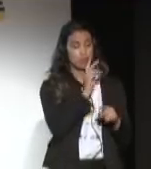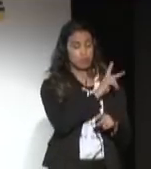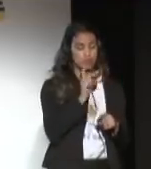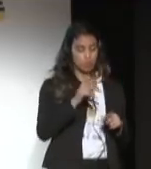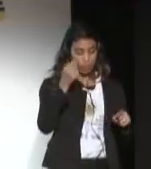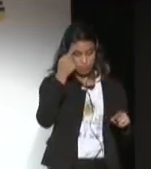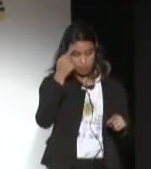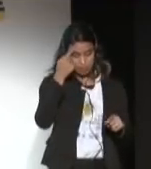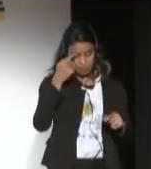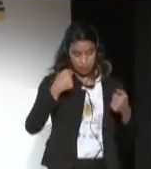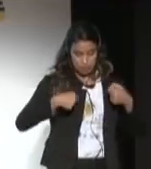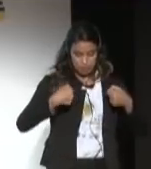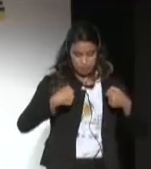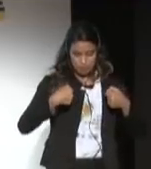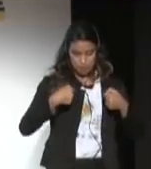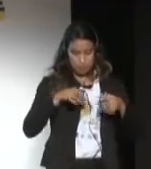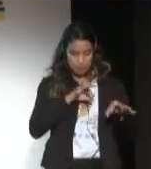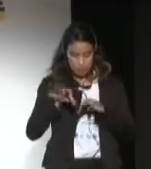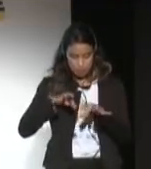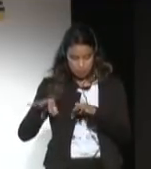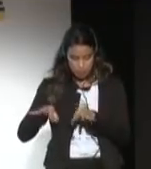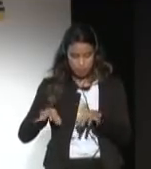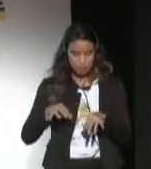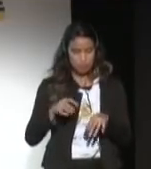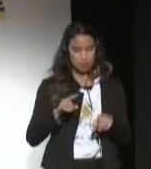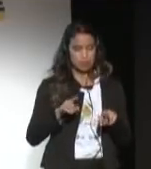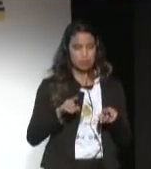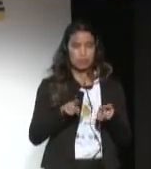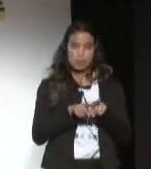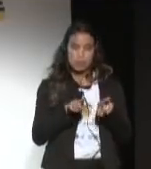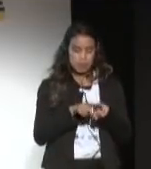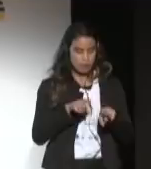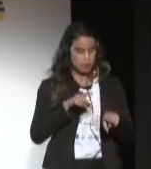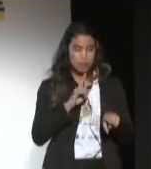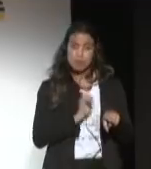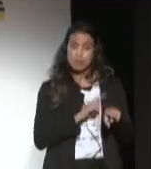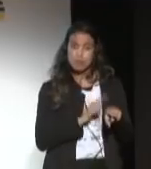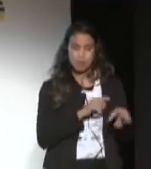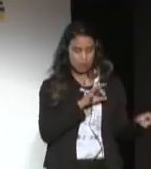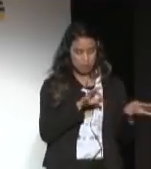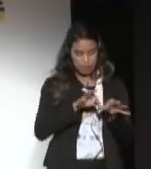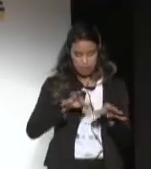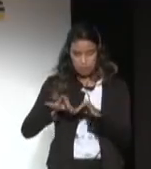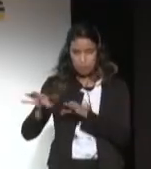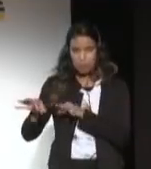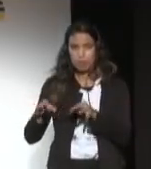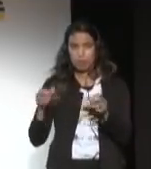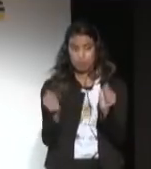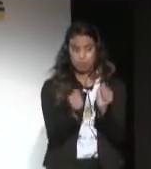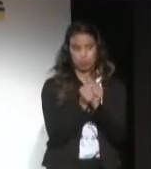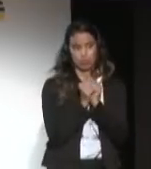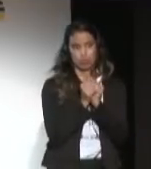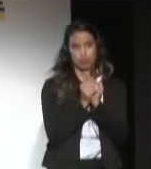tempo para planejar e aprender juntos. Então, o financiamento precisa ser igualitário.